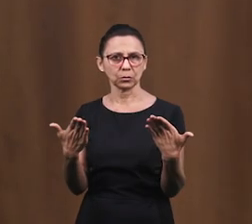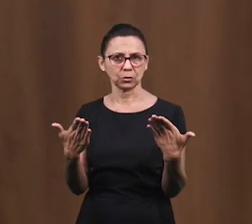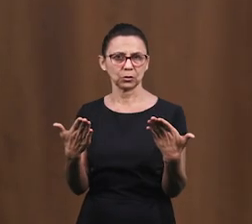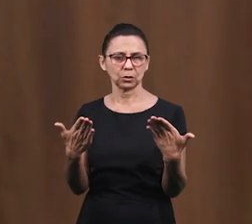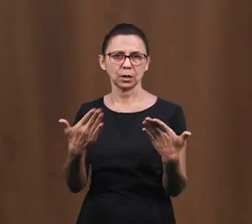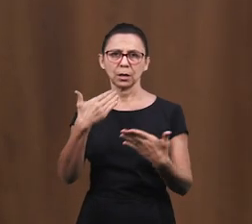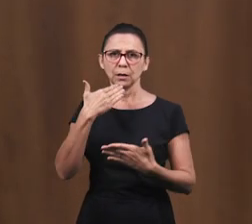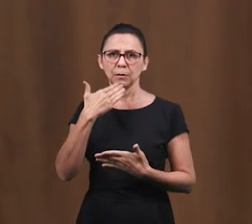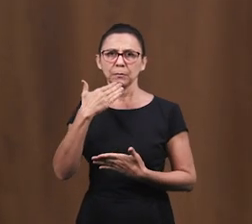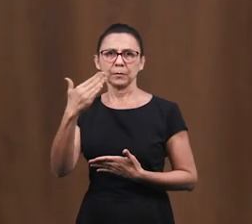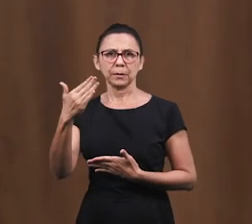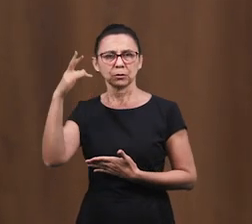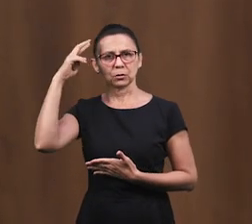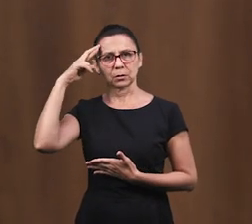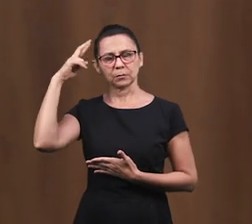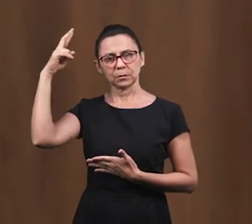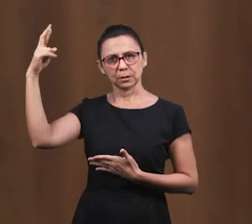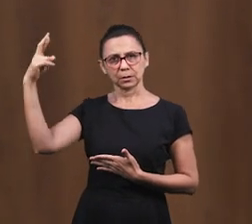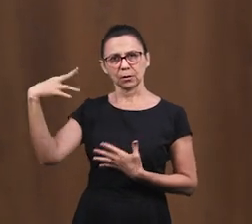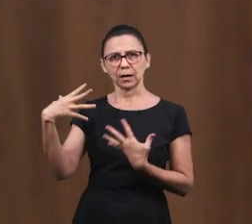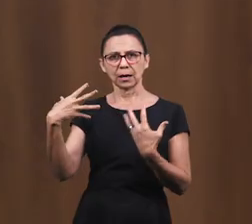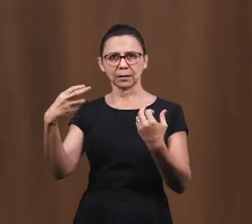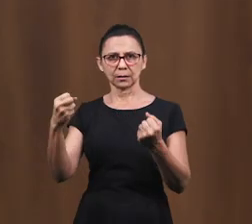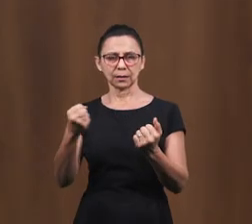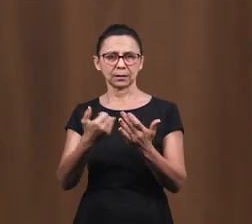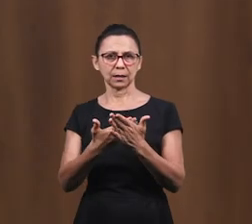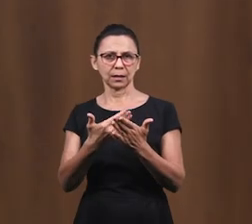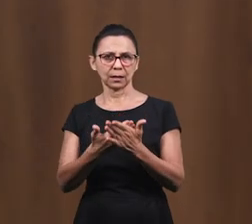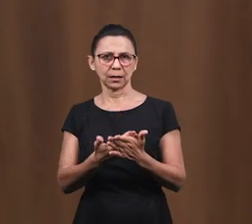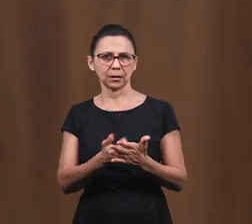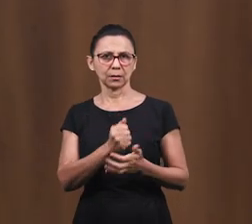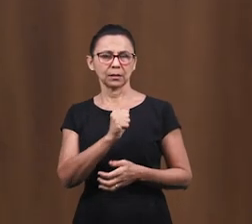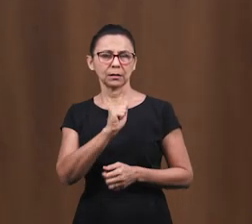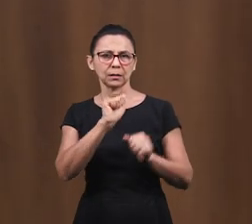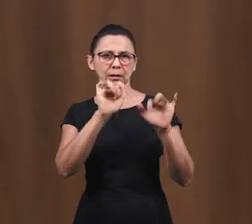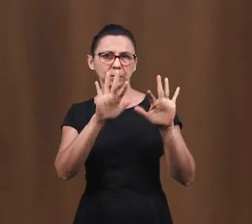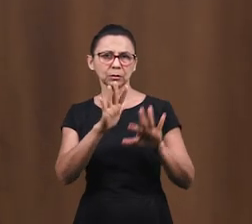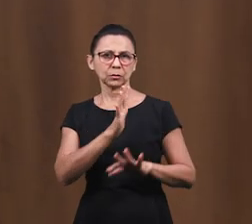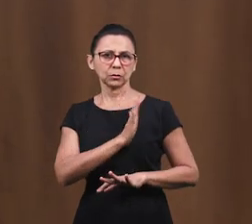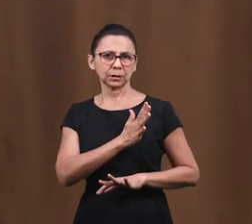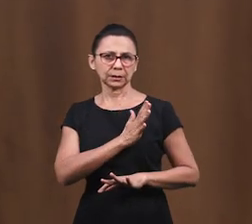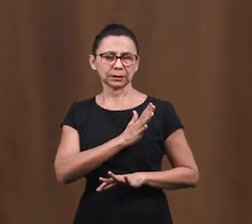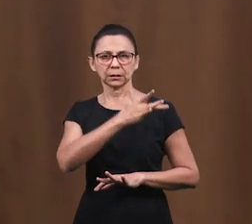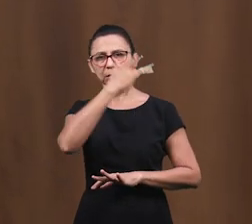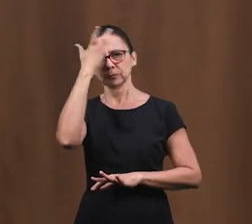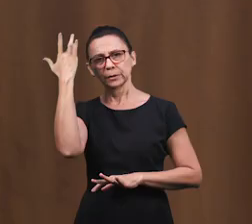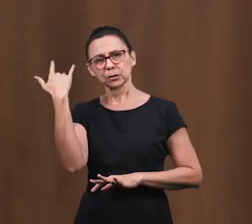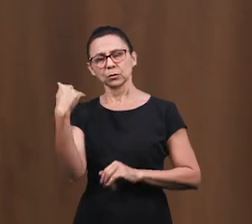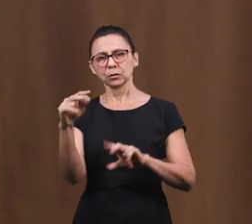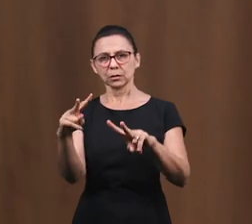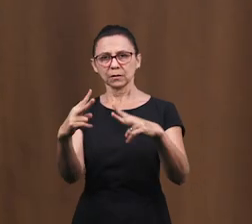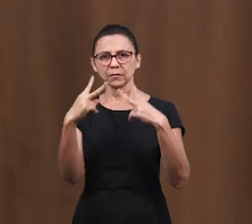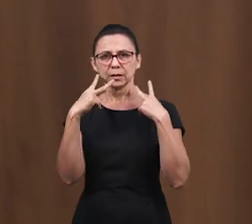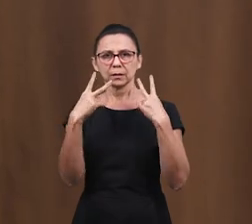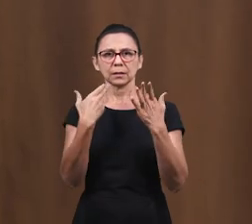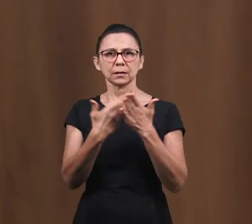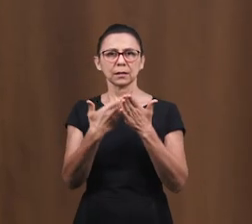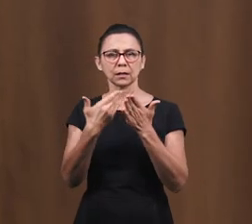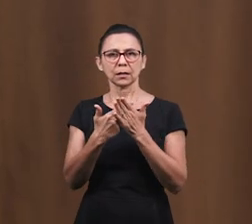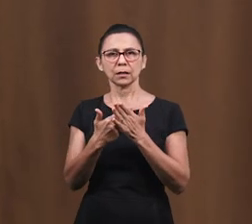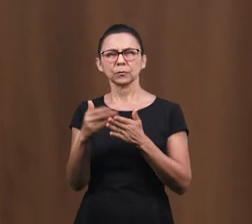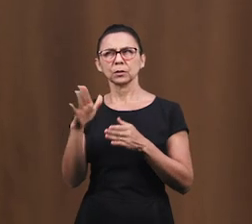aula. Pedimos que o Senhor receba, abençoe os corações, Senhor, que ouviram essa aula. Possamos